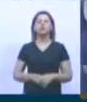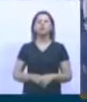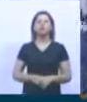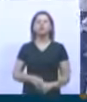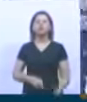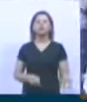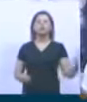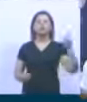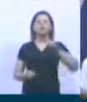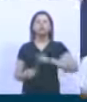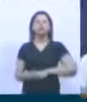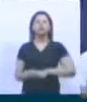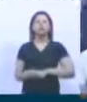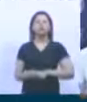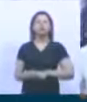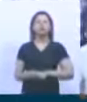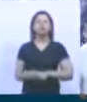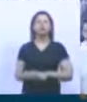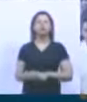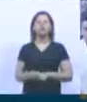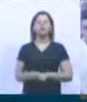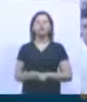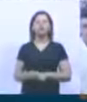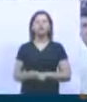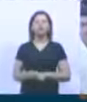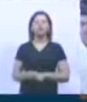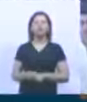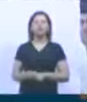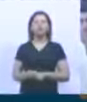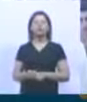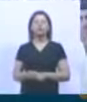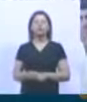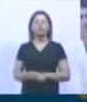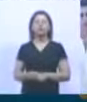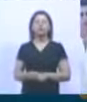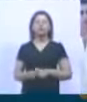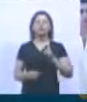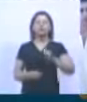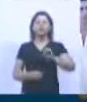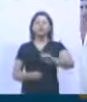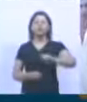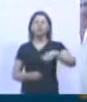volte-se para a cruz de Jesus. Aqui está o sinal.